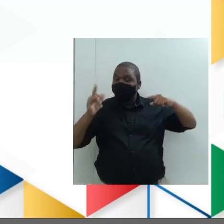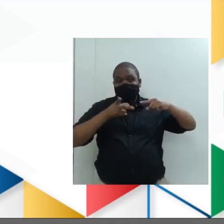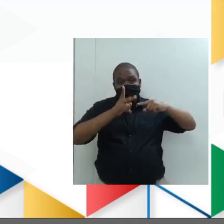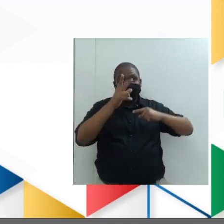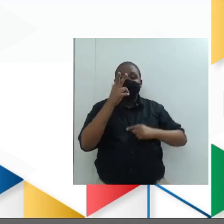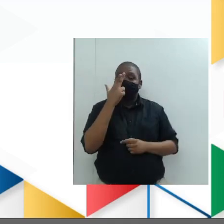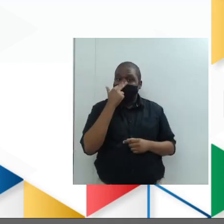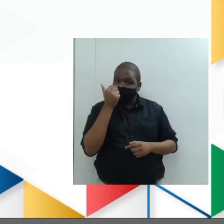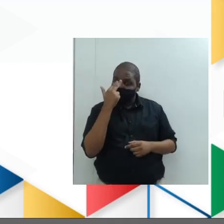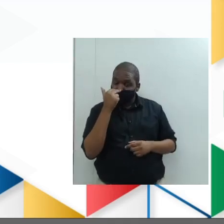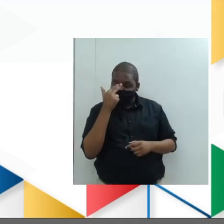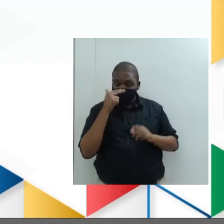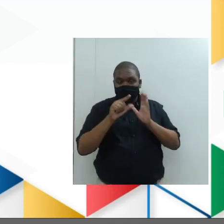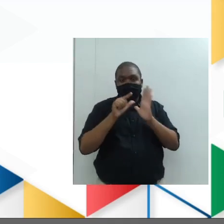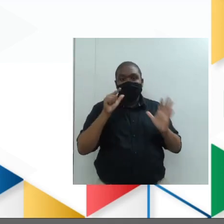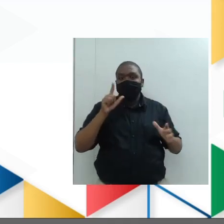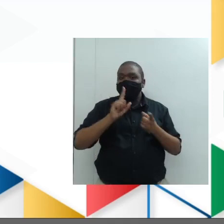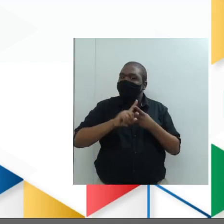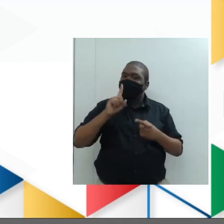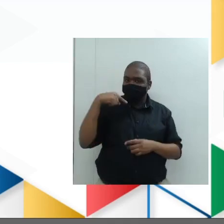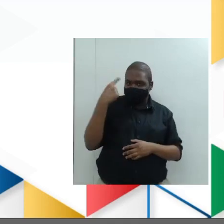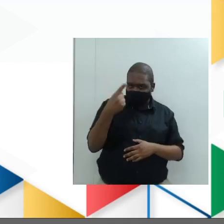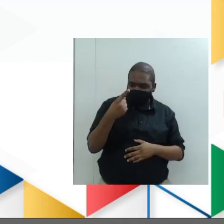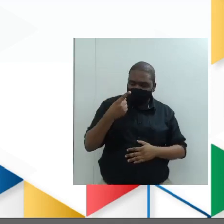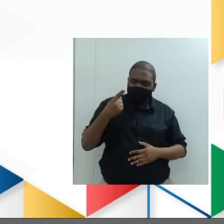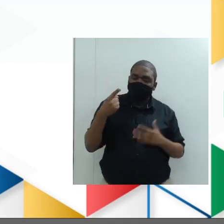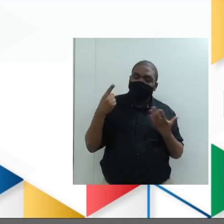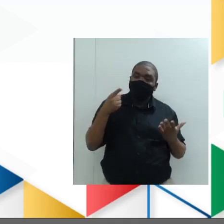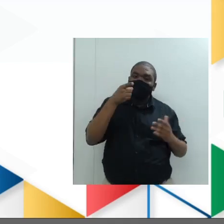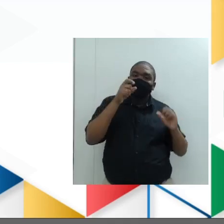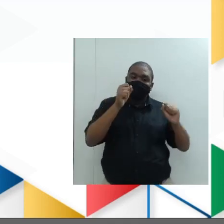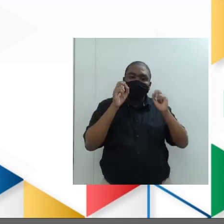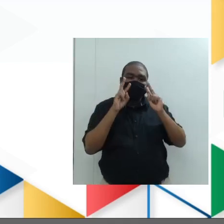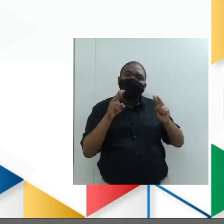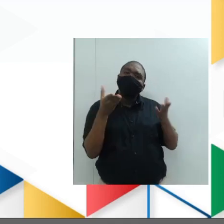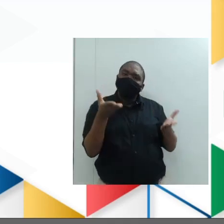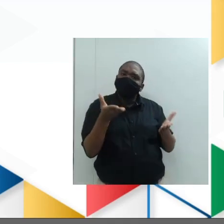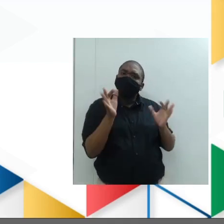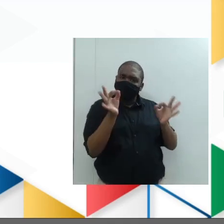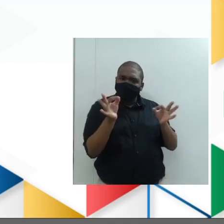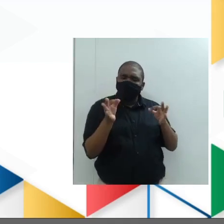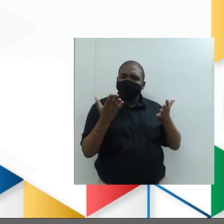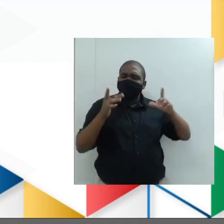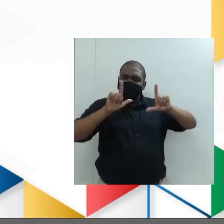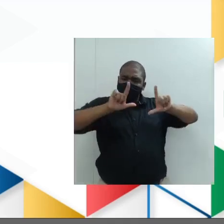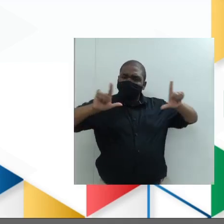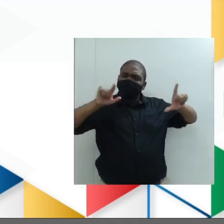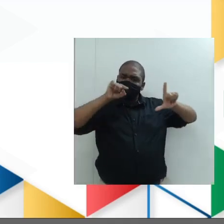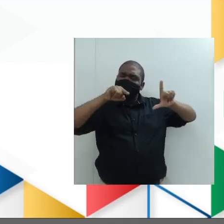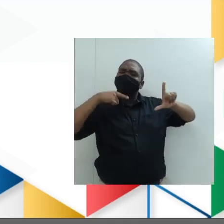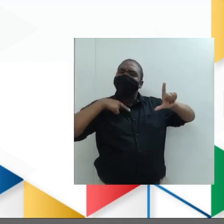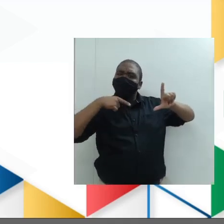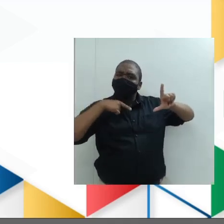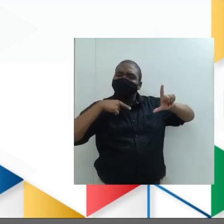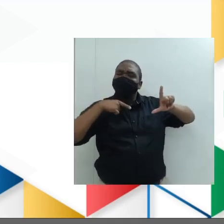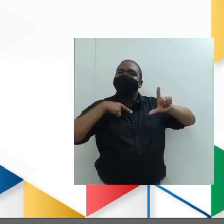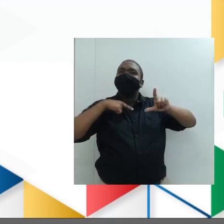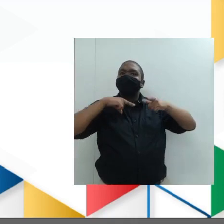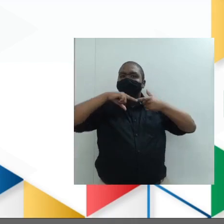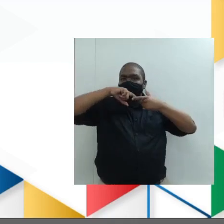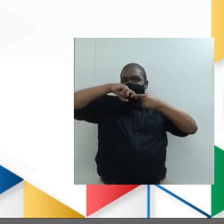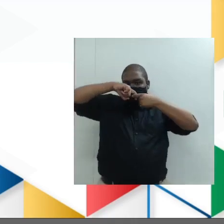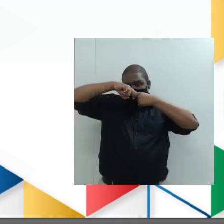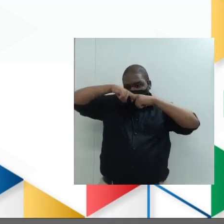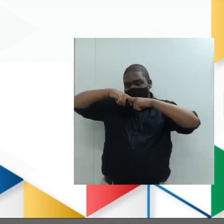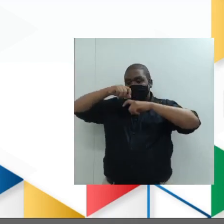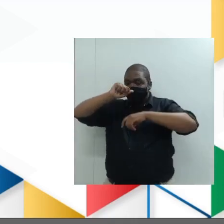mesma antes e após a sua passagem. Então você pode observar justamente aí na telinha onde a gente tem o nó A e